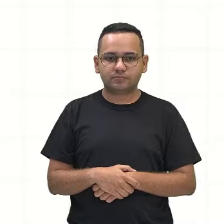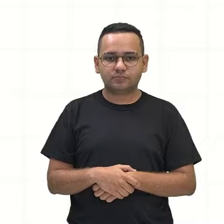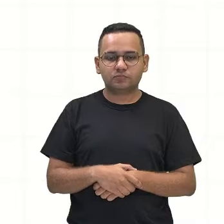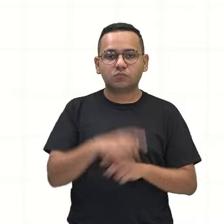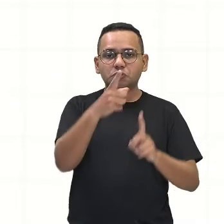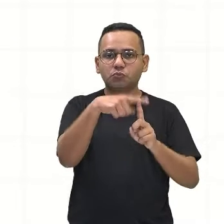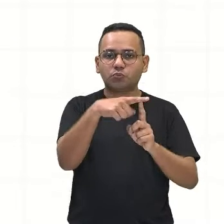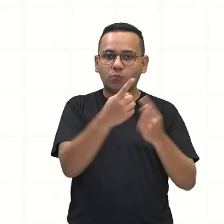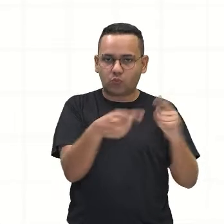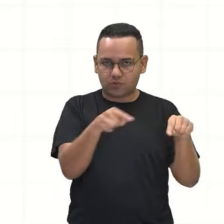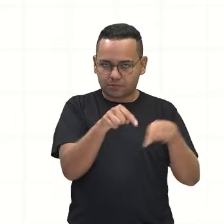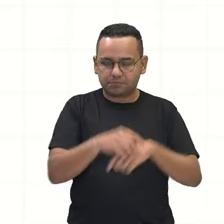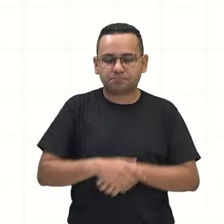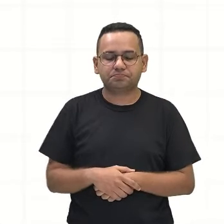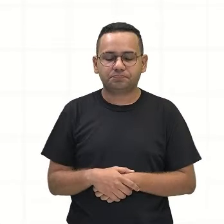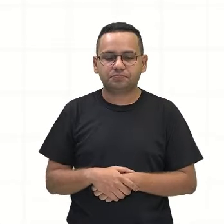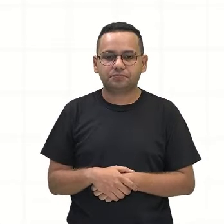musical.